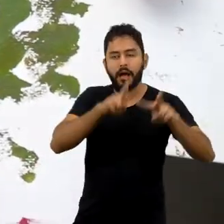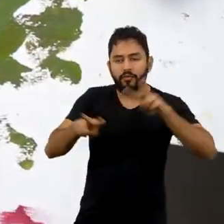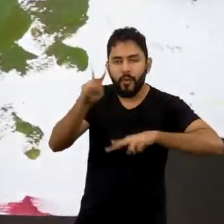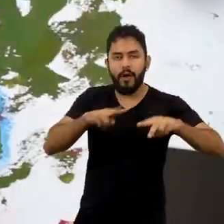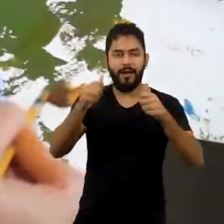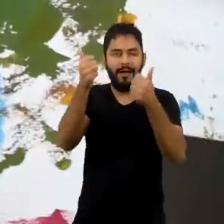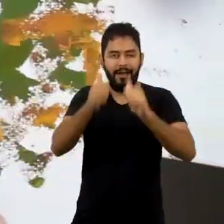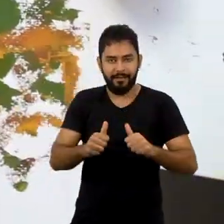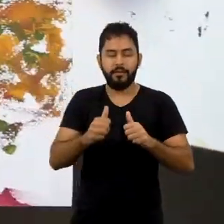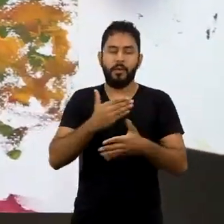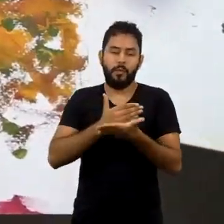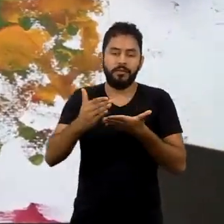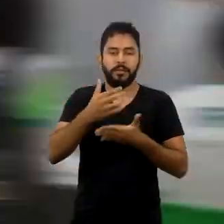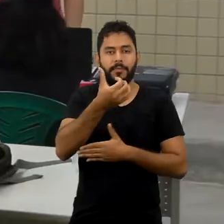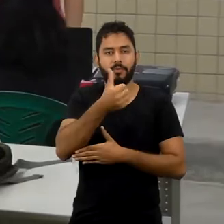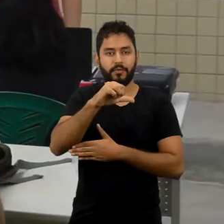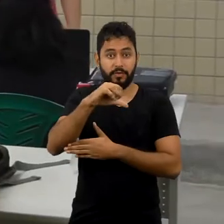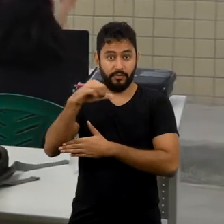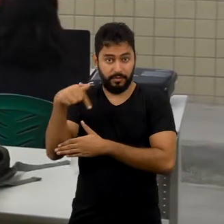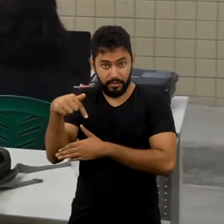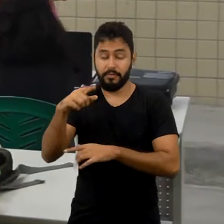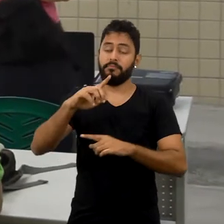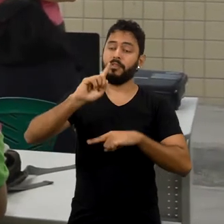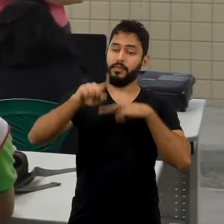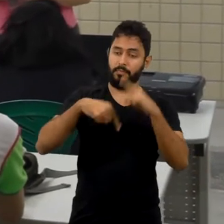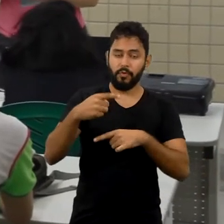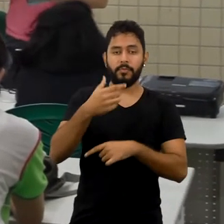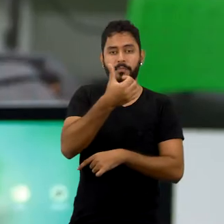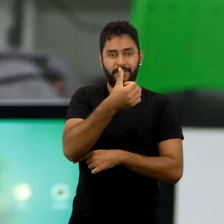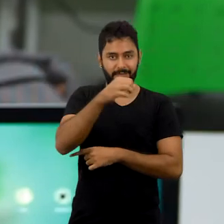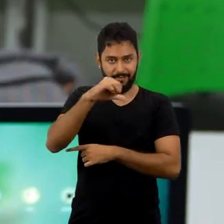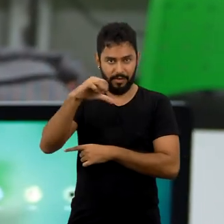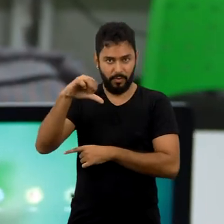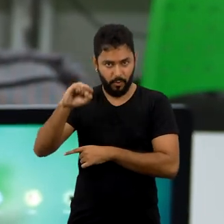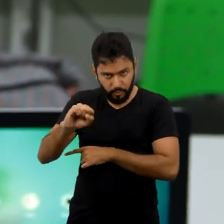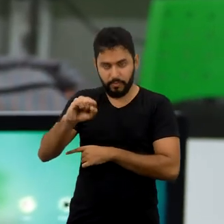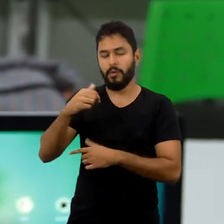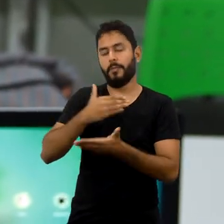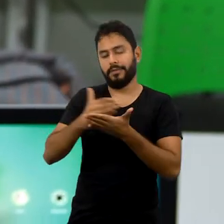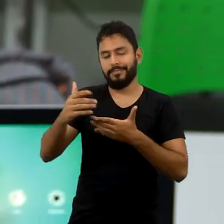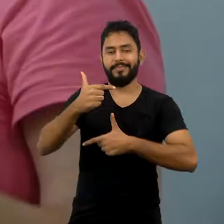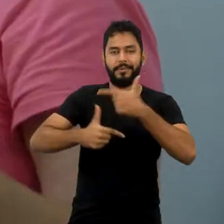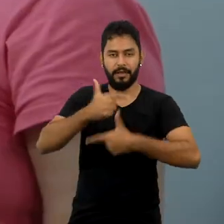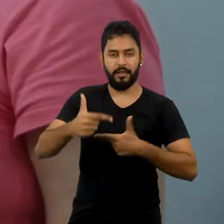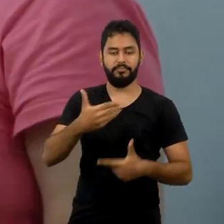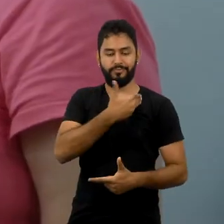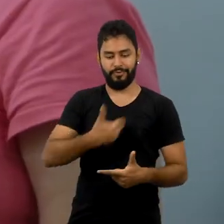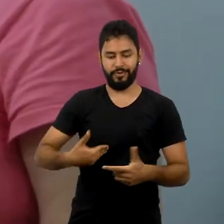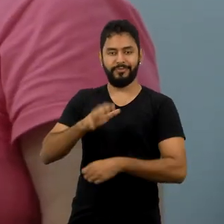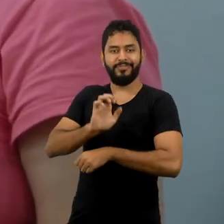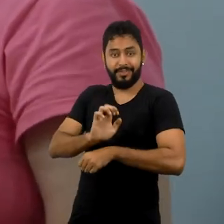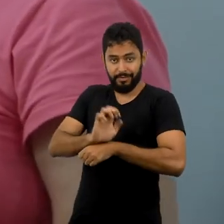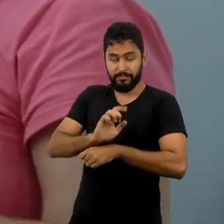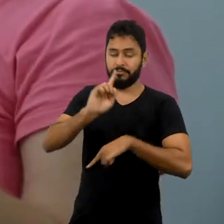e comecei a ser professora de arte em 98 no estado, né? Trabalhei no estado um bom tempo. Depois fiz